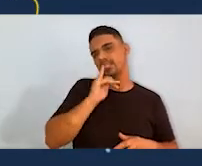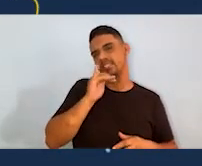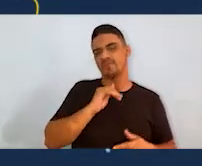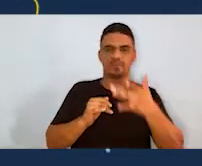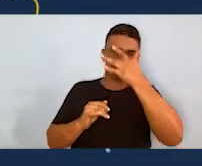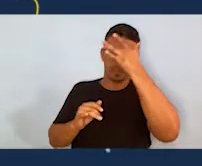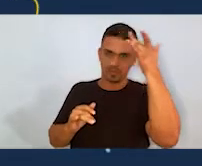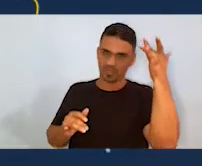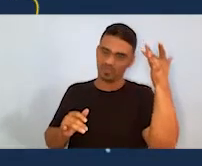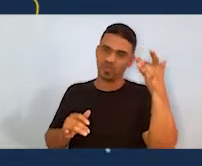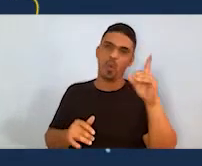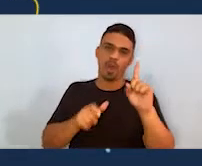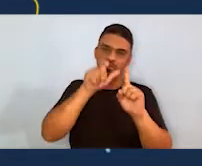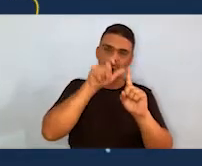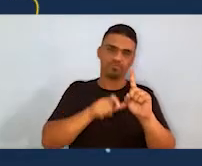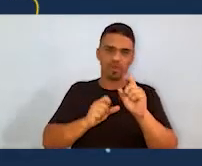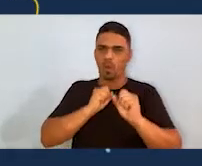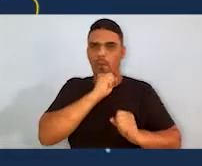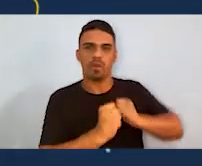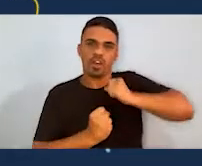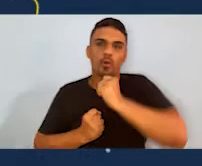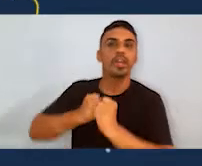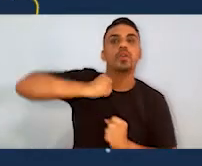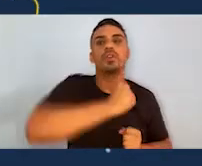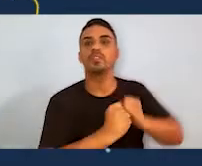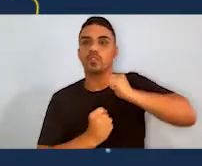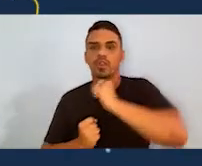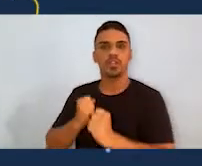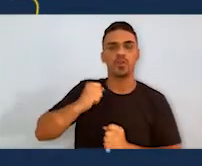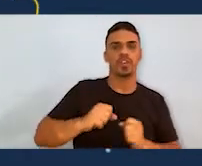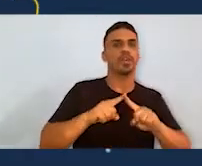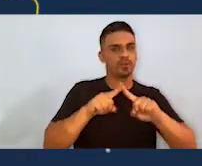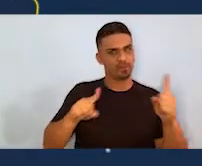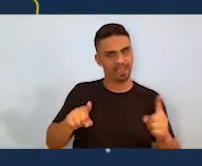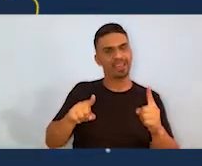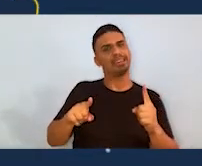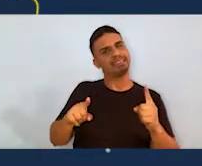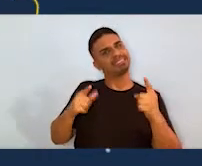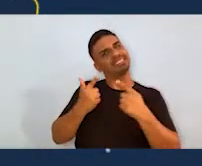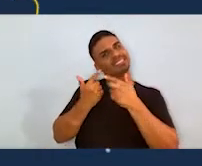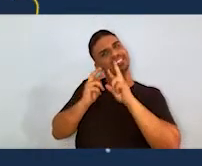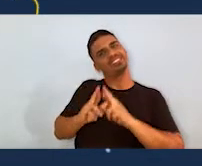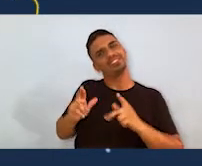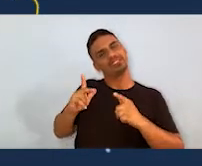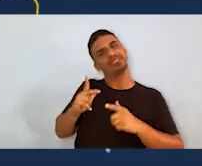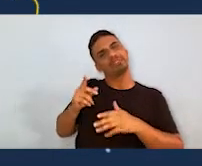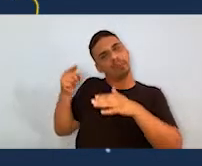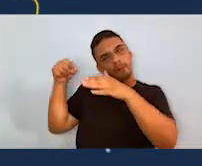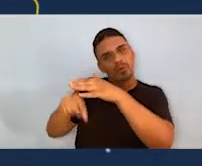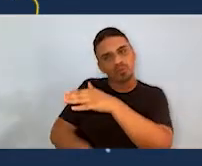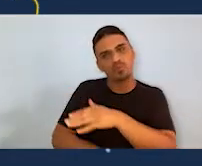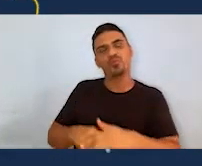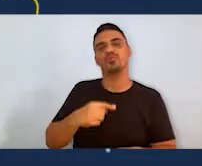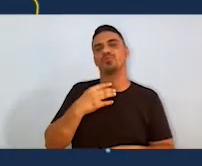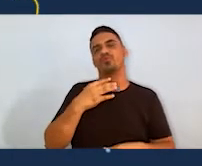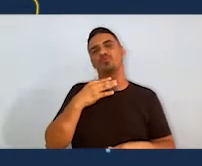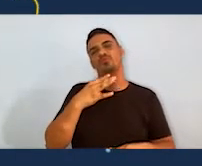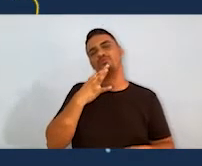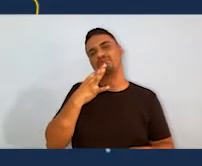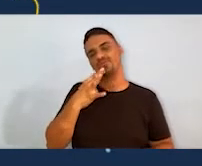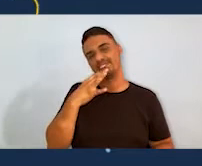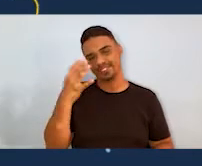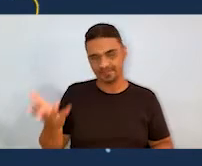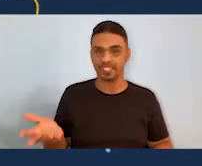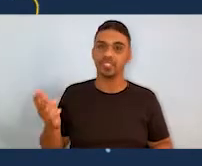humano correndo, mas é outra coisa, é uma coisa um pouco mais avançada. Então, nem todo mundo vai ter nível,